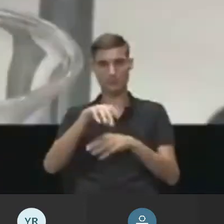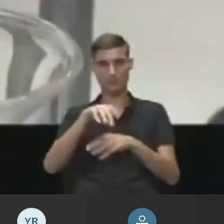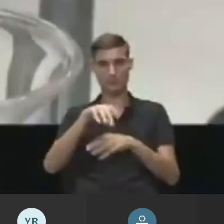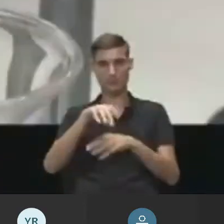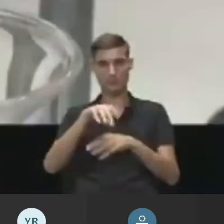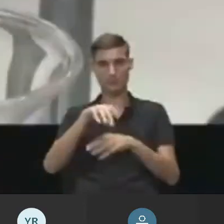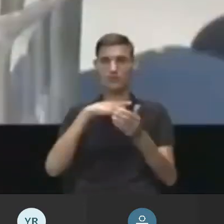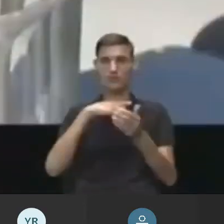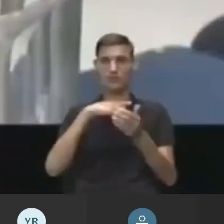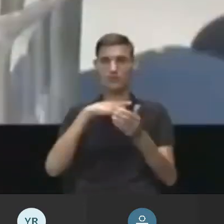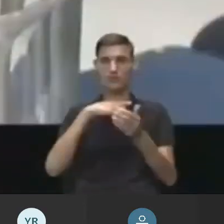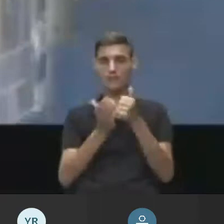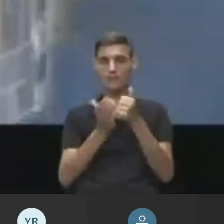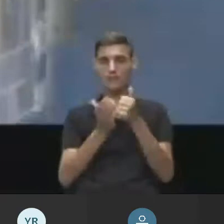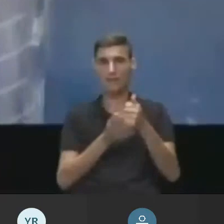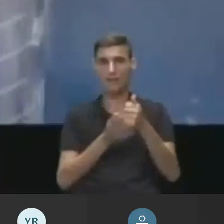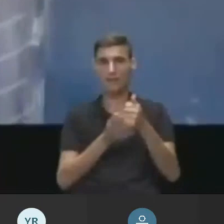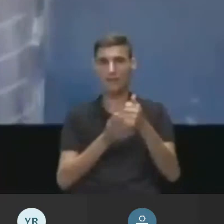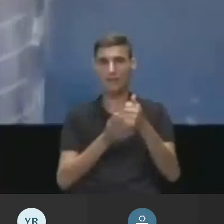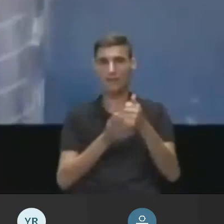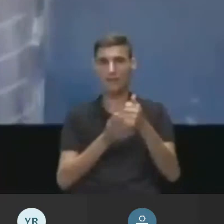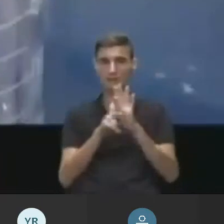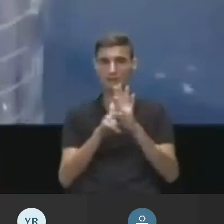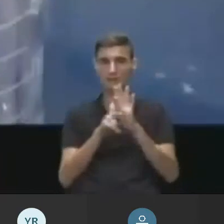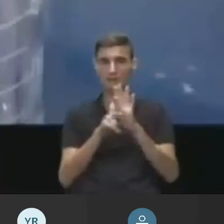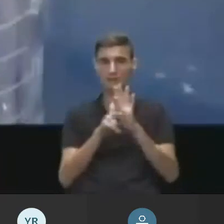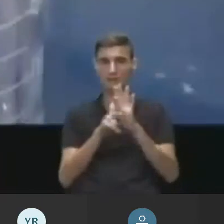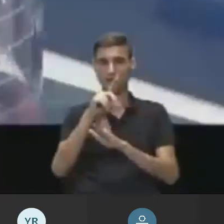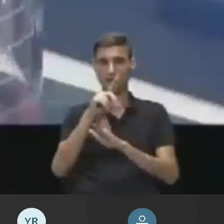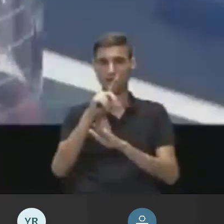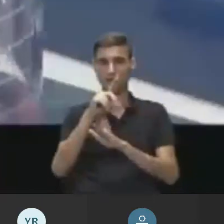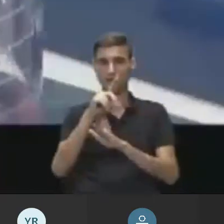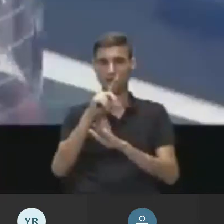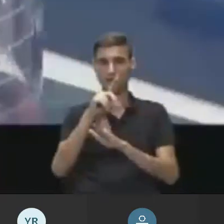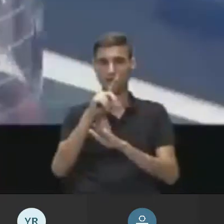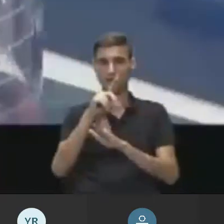torneirinha e retirar apenas a parte aquosa.